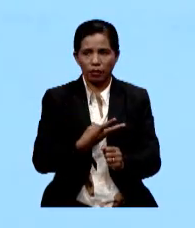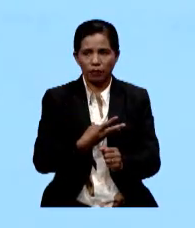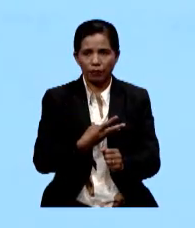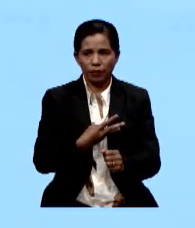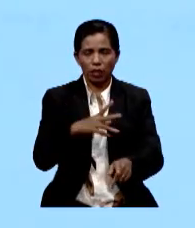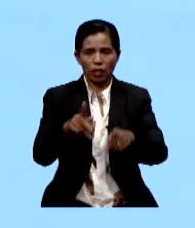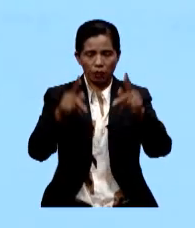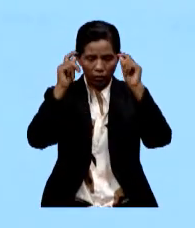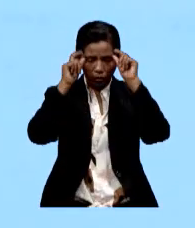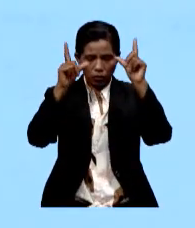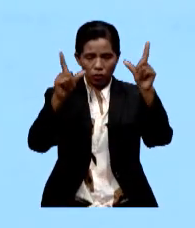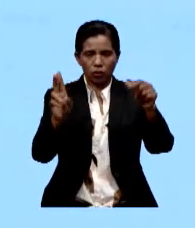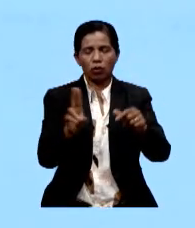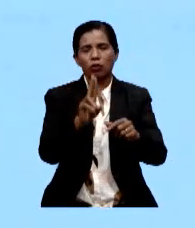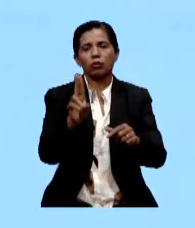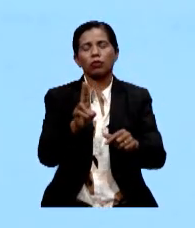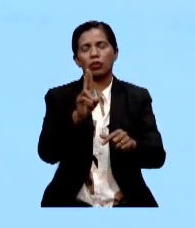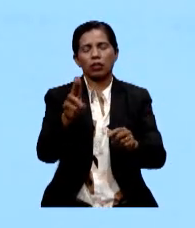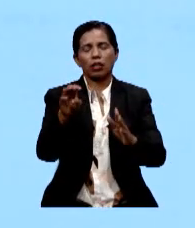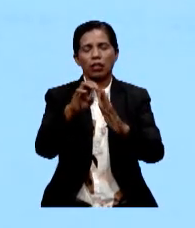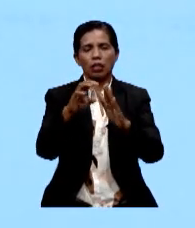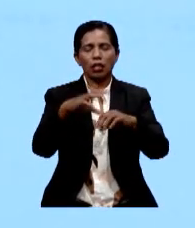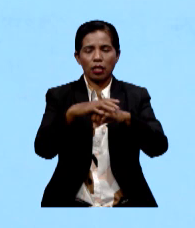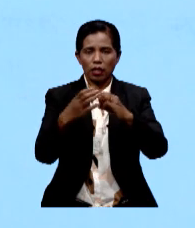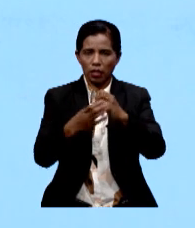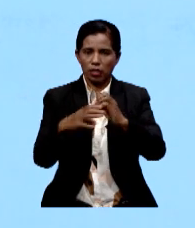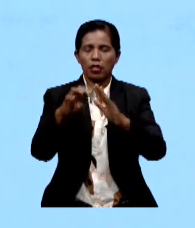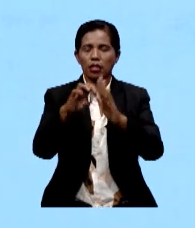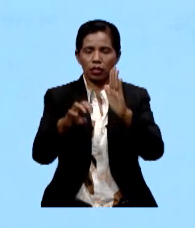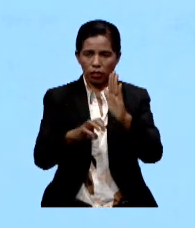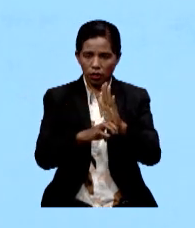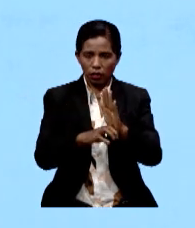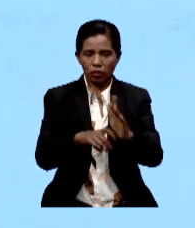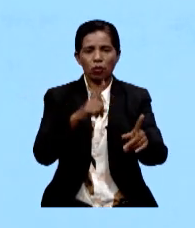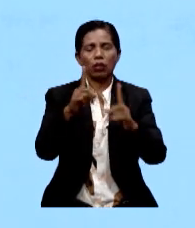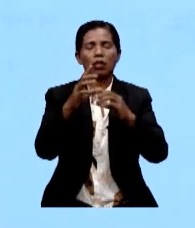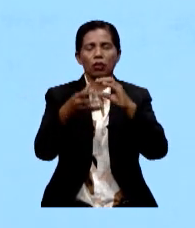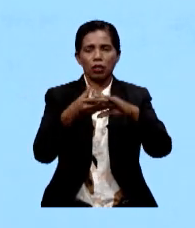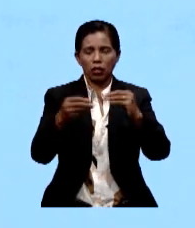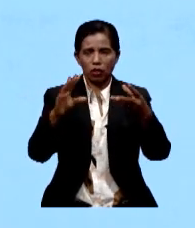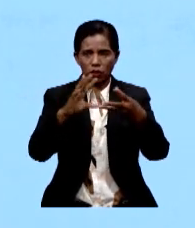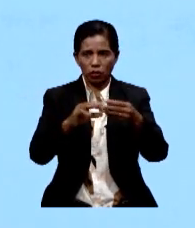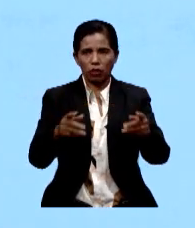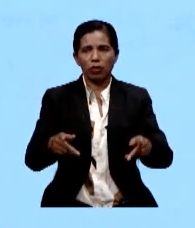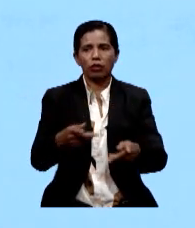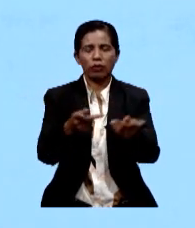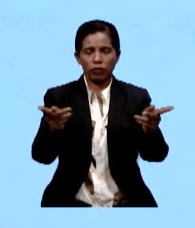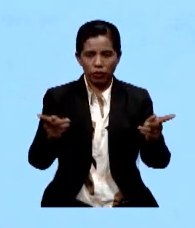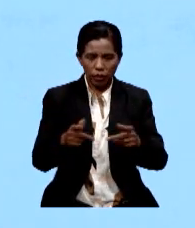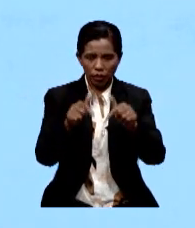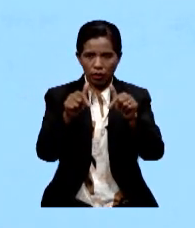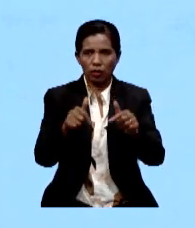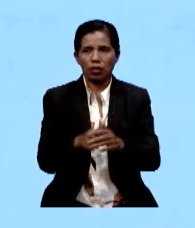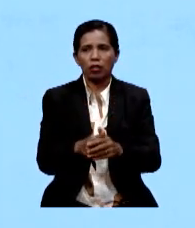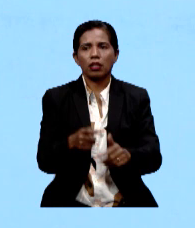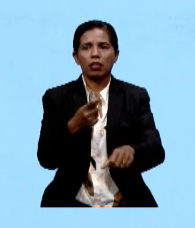Timor Leste na bem com ocupa com para estado le liu nessa sengol né a to conta história to anca ta sengol idene ex sengol né